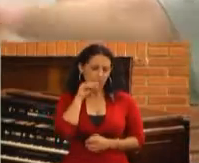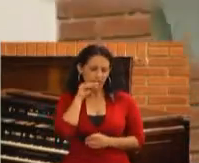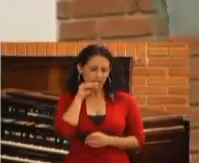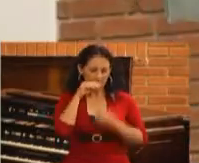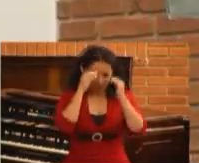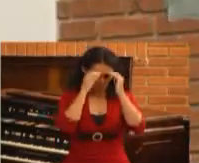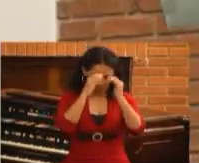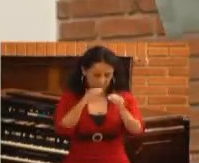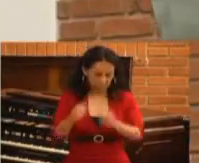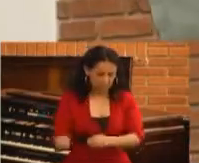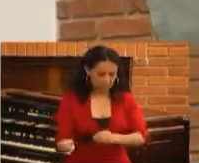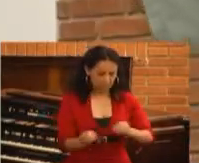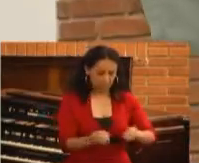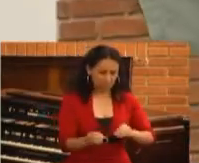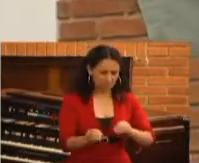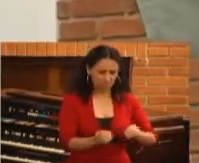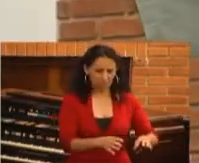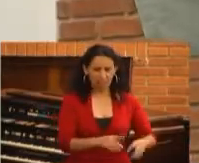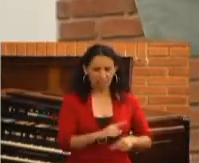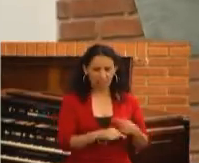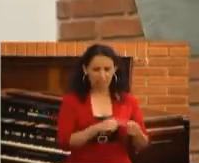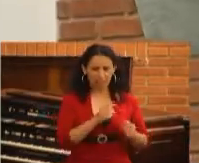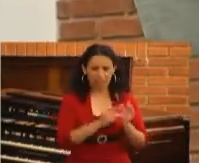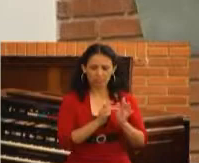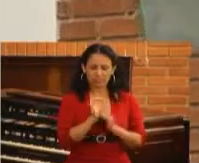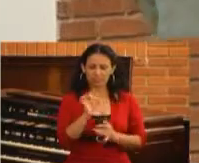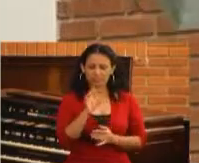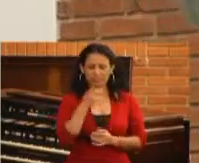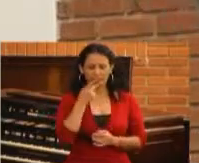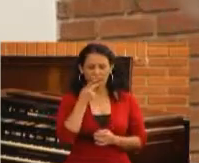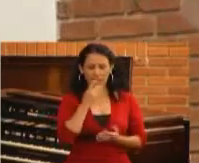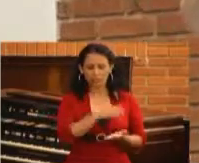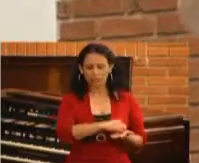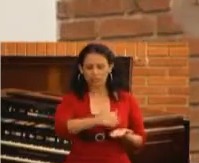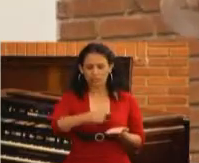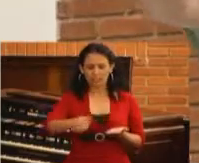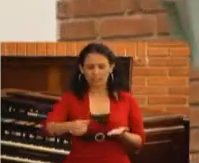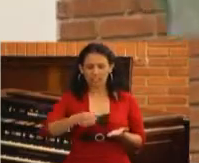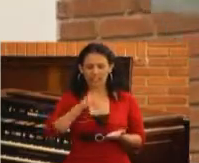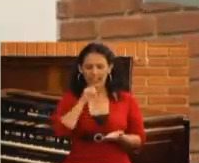tira a água das talhas. Ele não botou e ele não tirou.